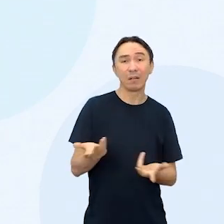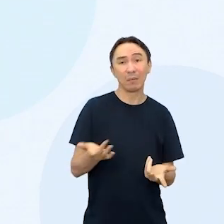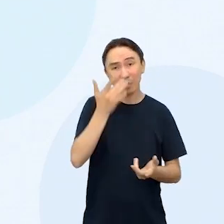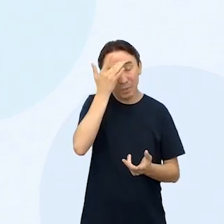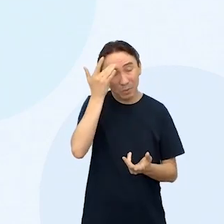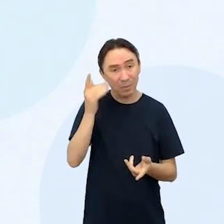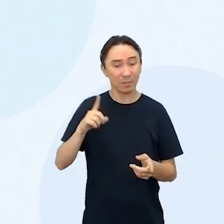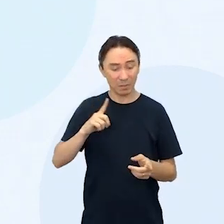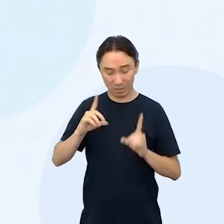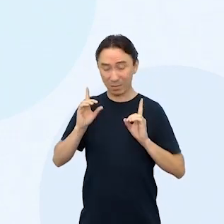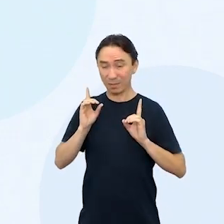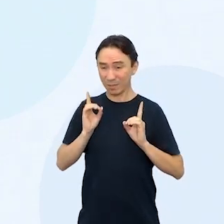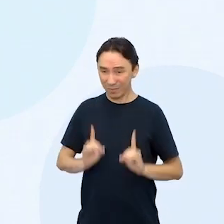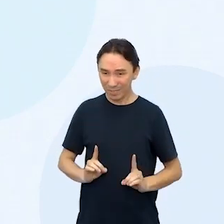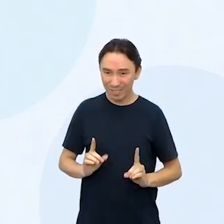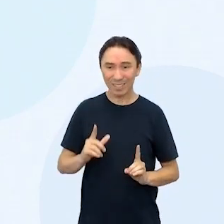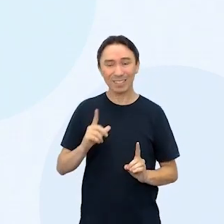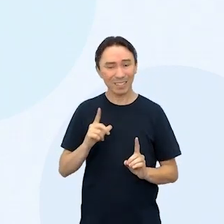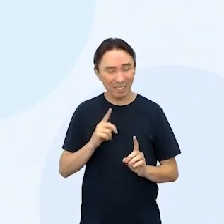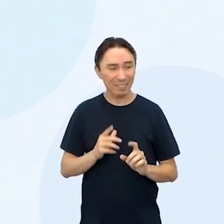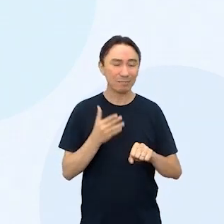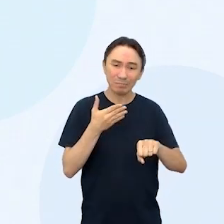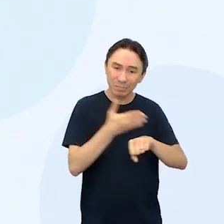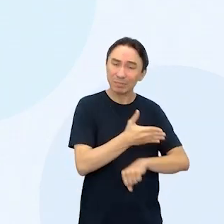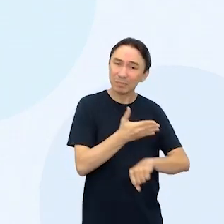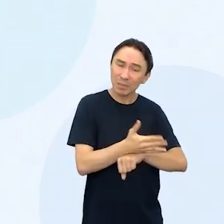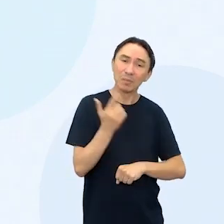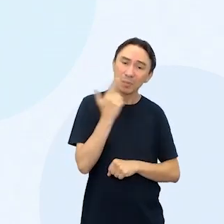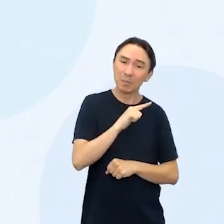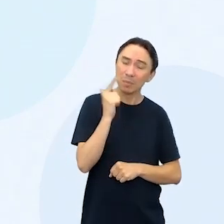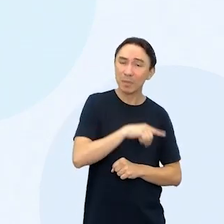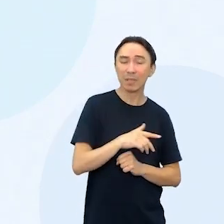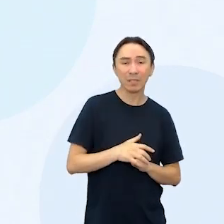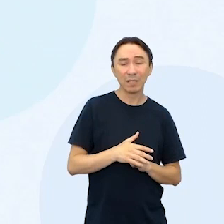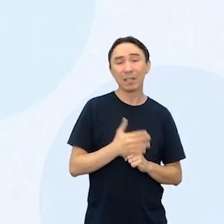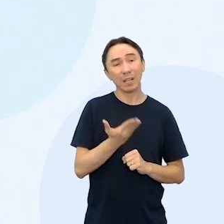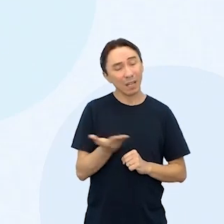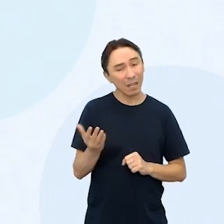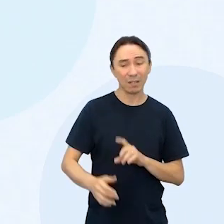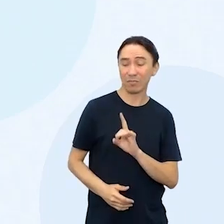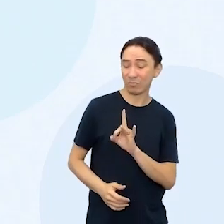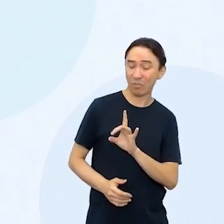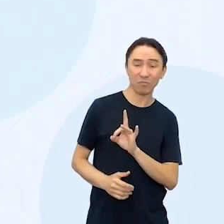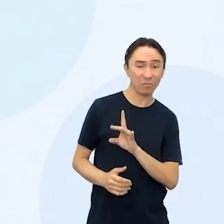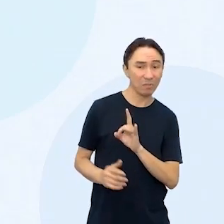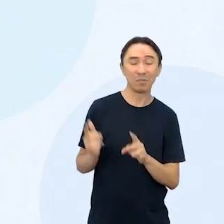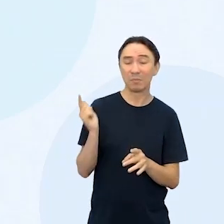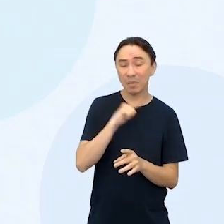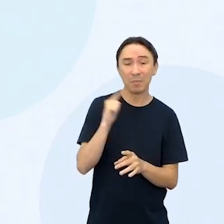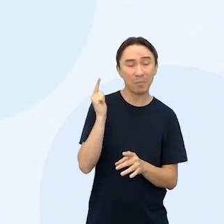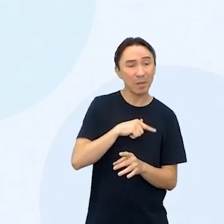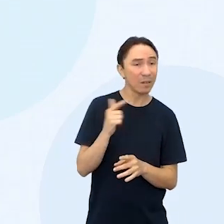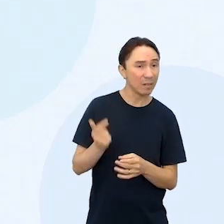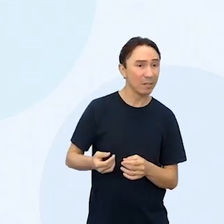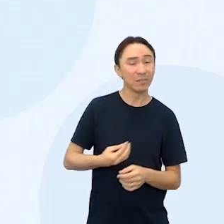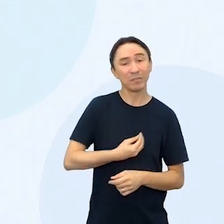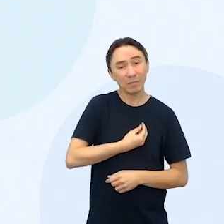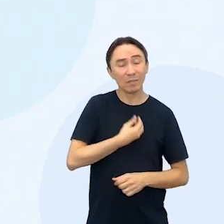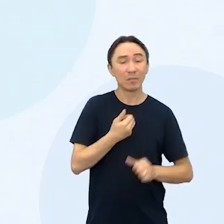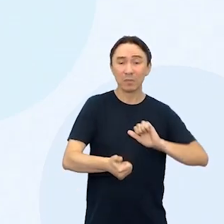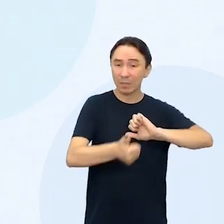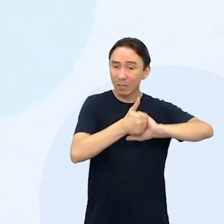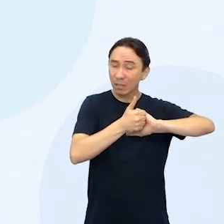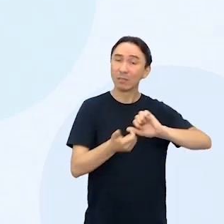deficiência, incapacidades ou mobilidade reduzida, visando sua autonomia, independência, qualidade de vida e inclusão